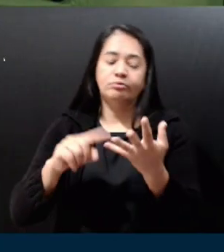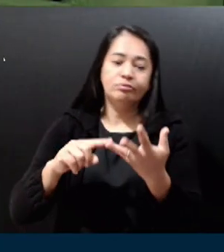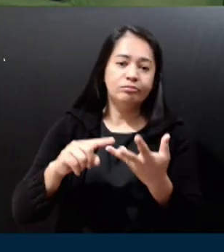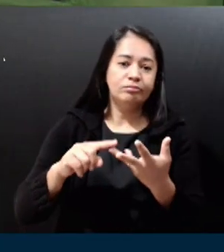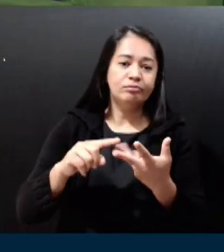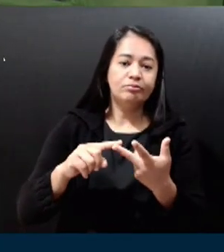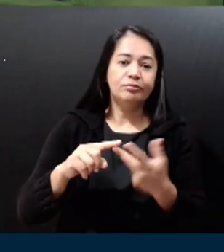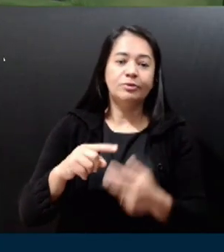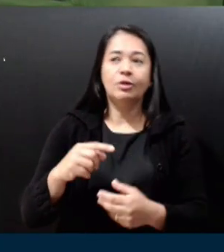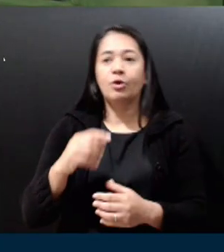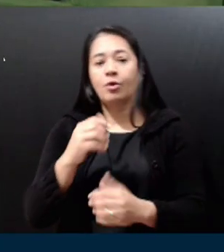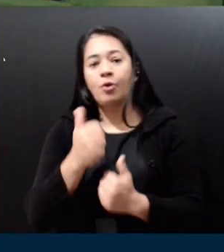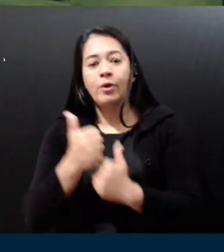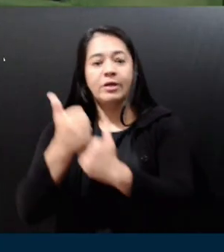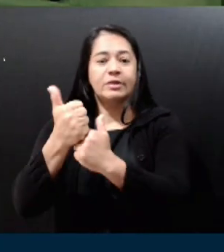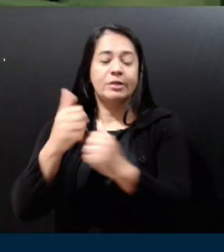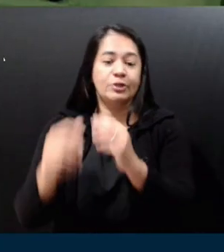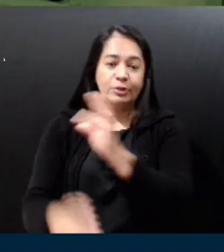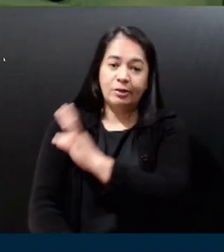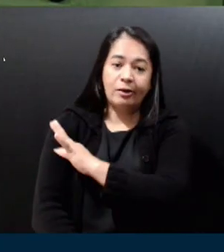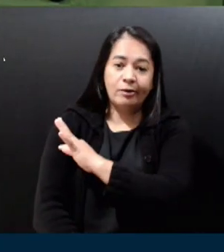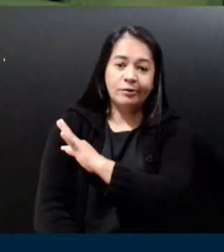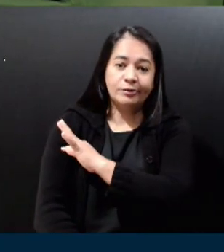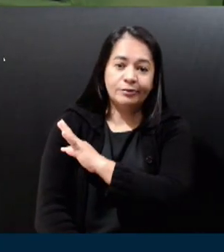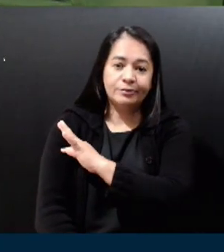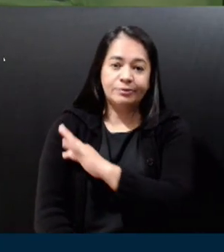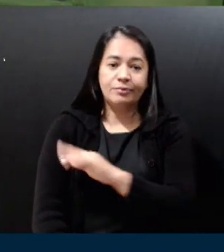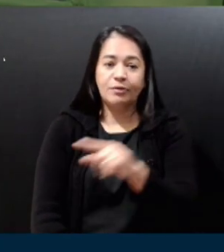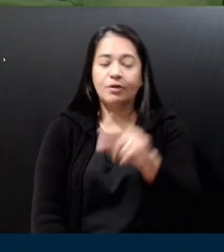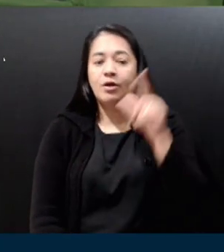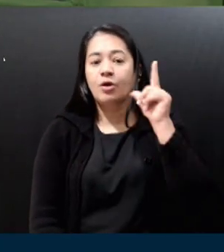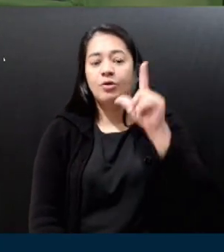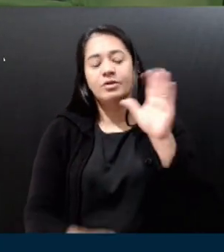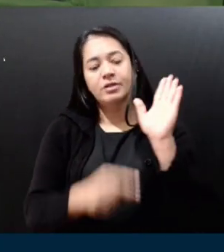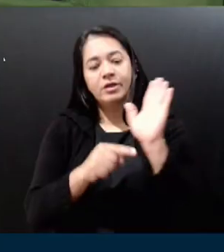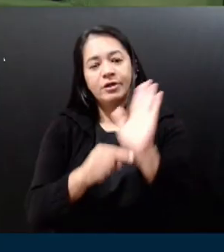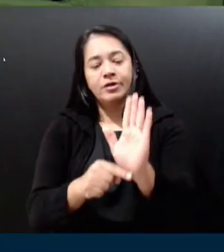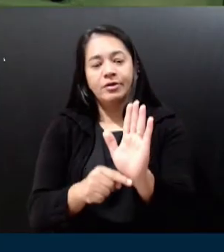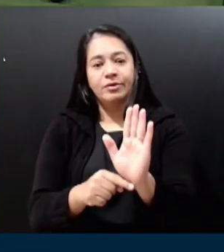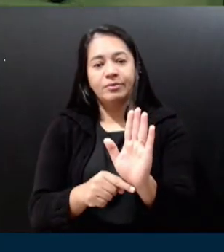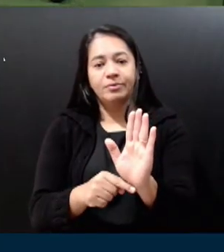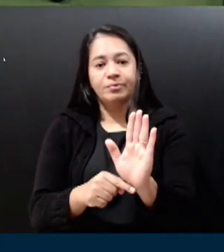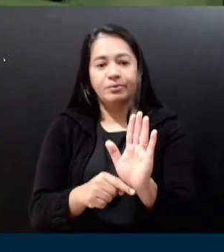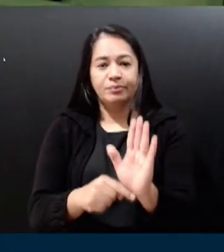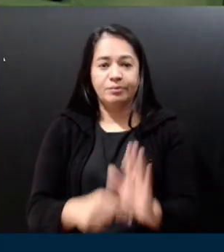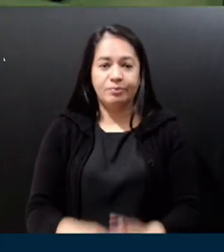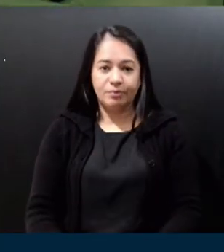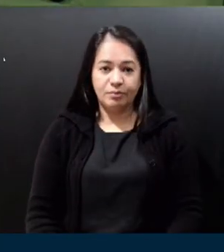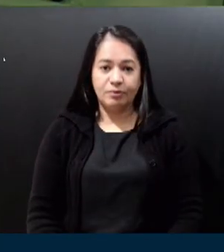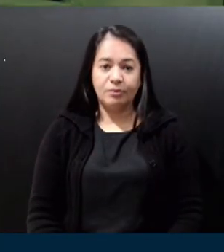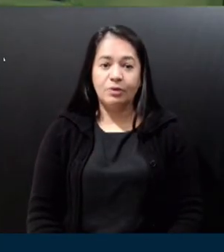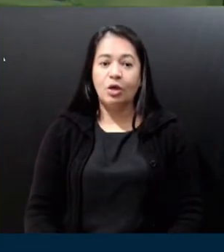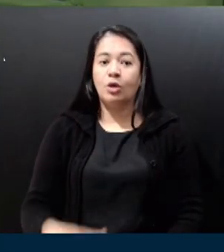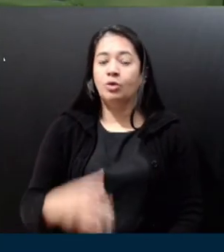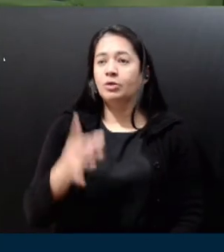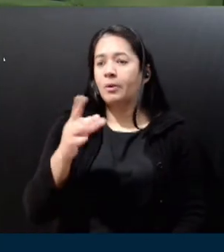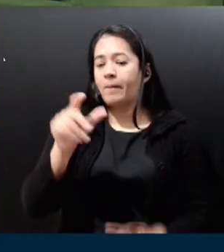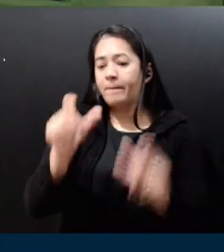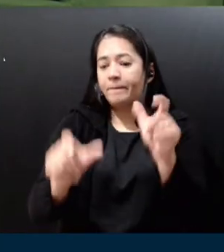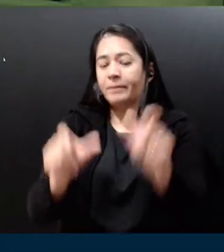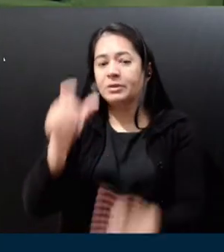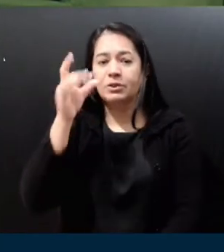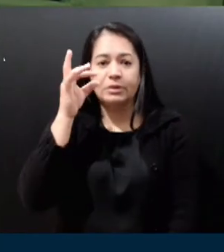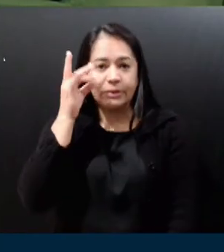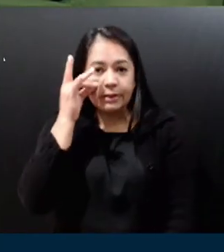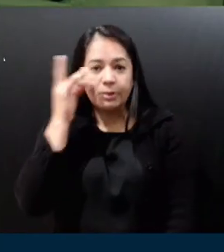técnico, né? Aí você consegue ajudar a justiça com testemunhas, com histórias, né? Então,